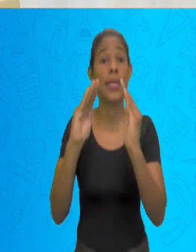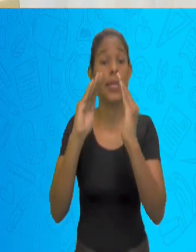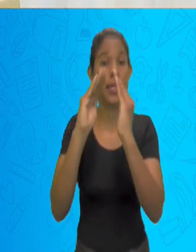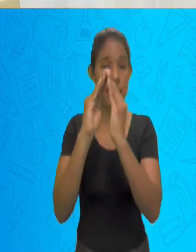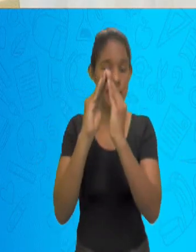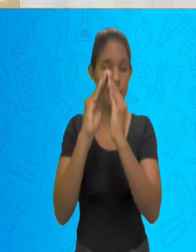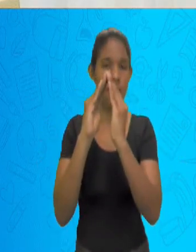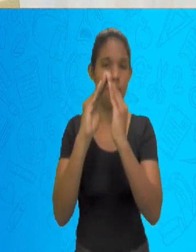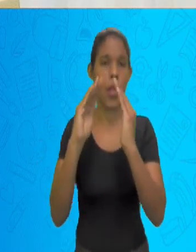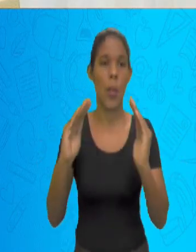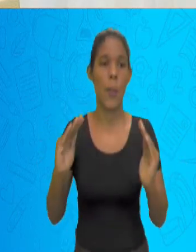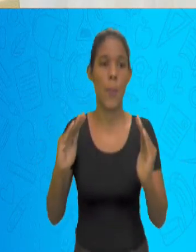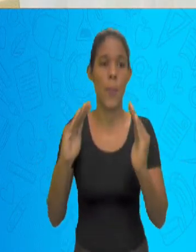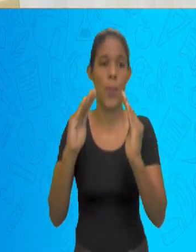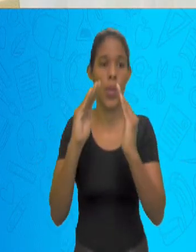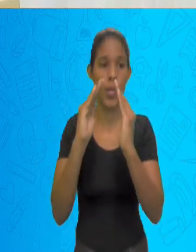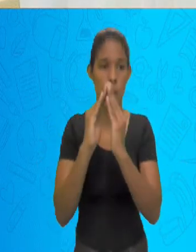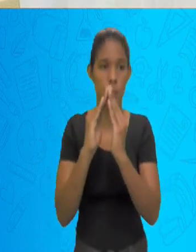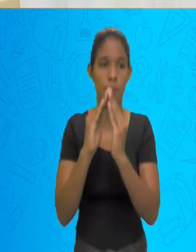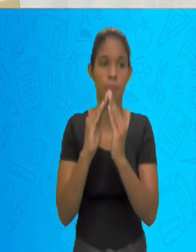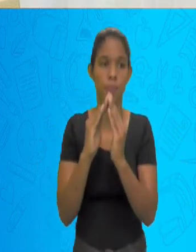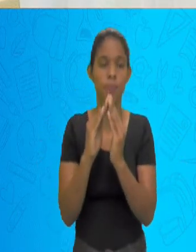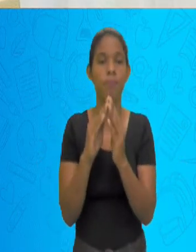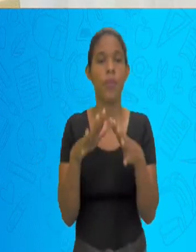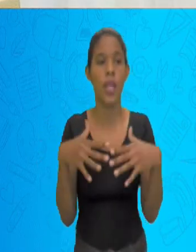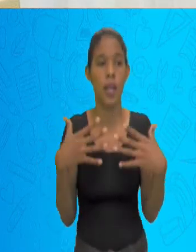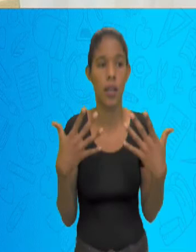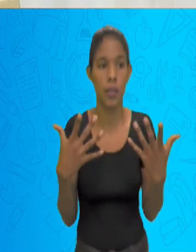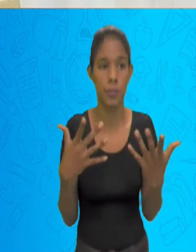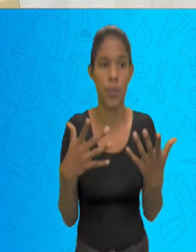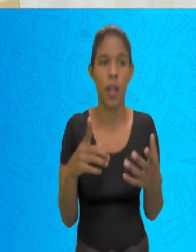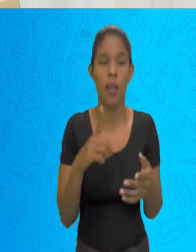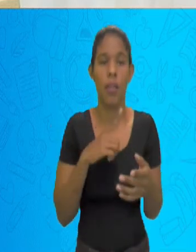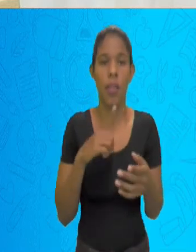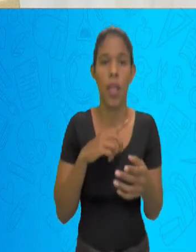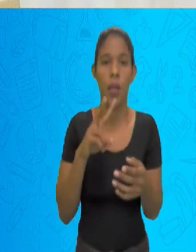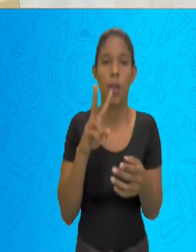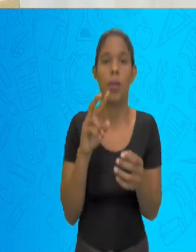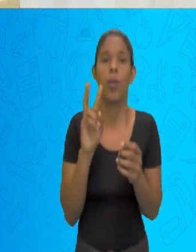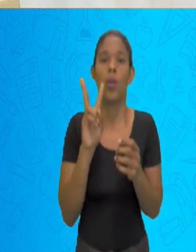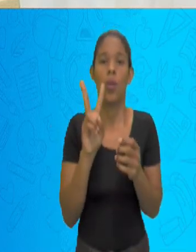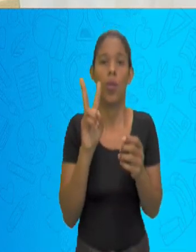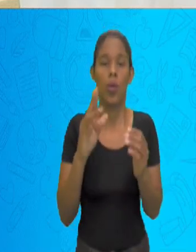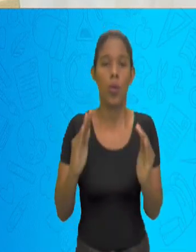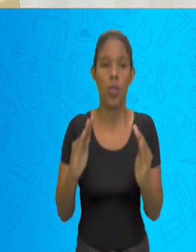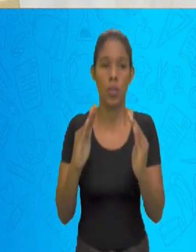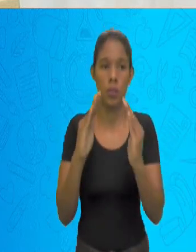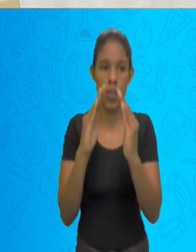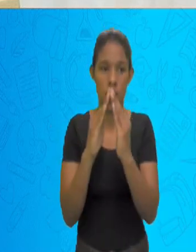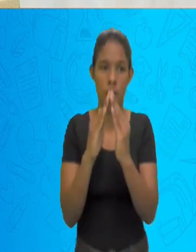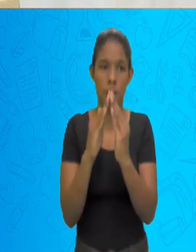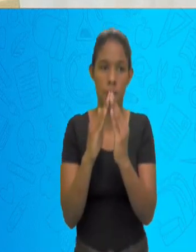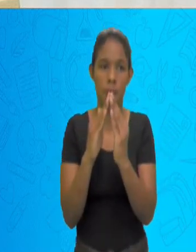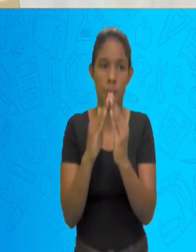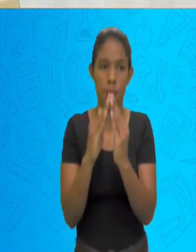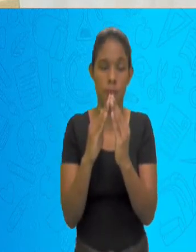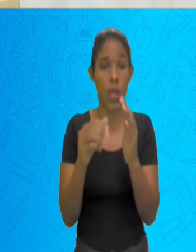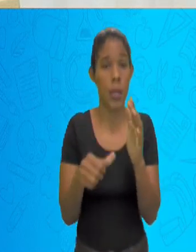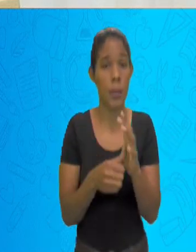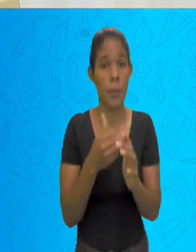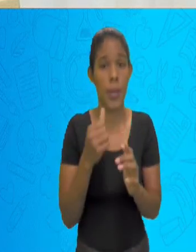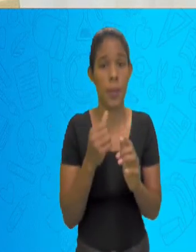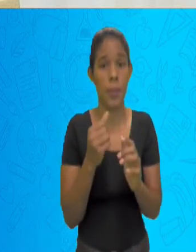pirâmides, ok? As pirâmides eu trouxe aqui para nós vermos duas pirâmides. Uma pirâmide que tem a